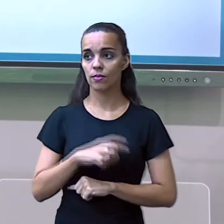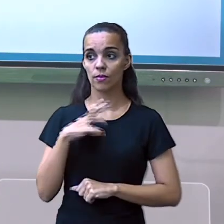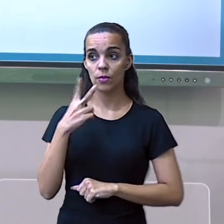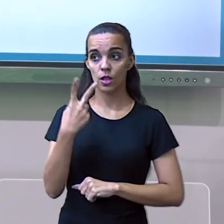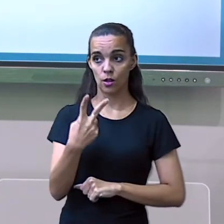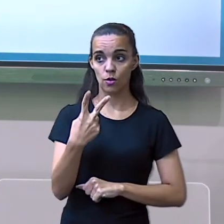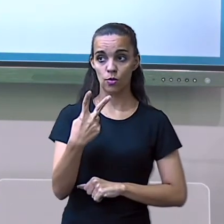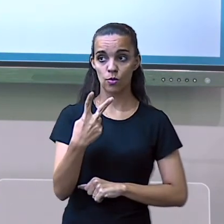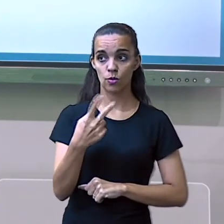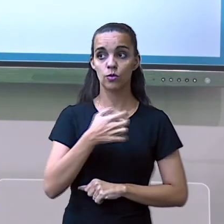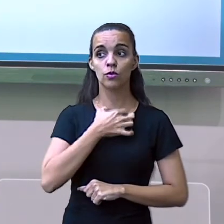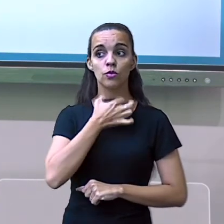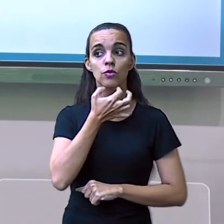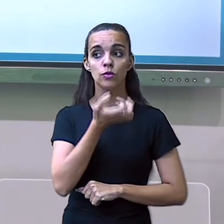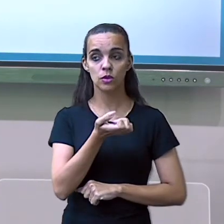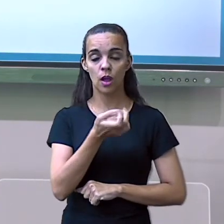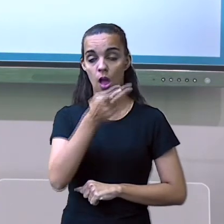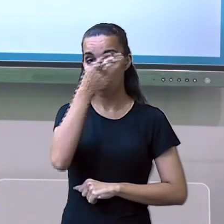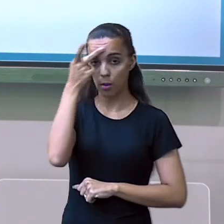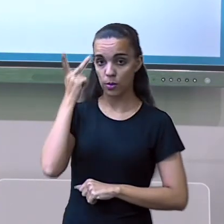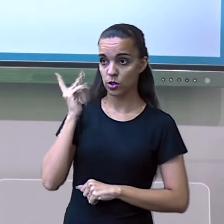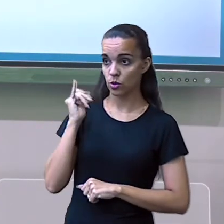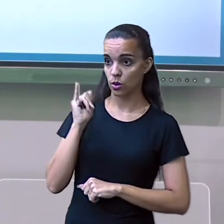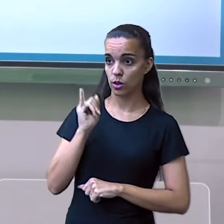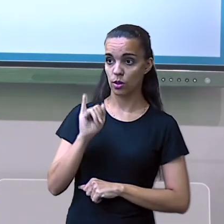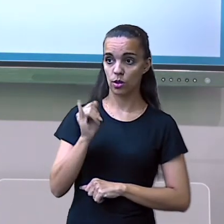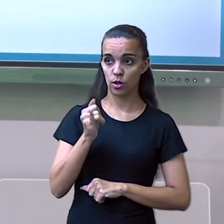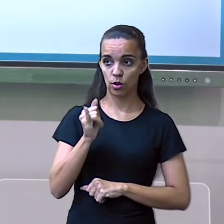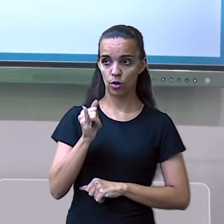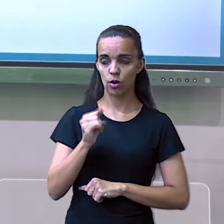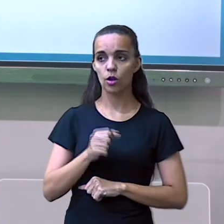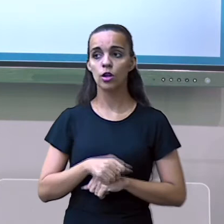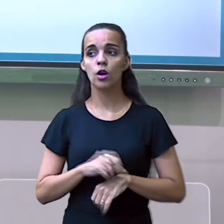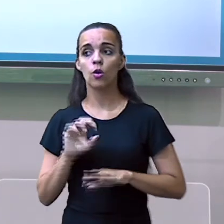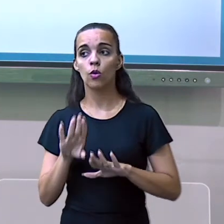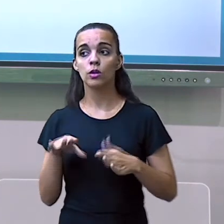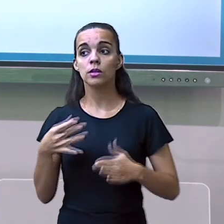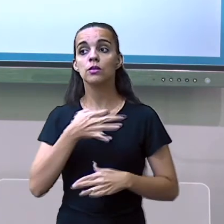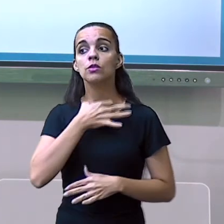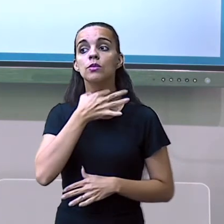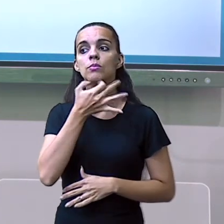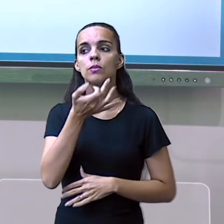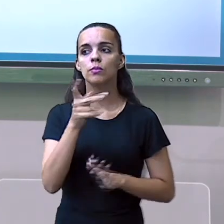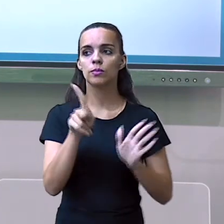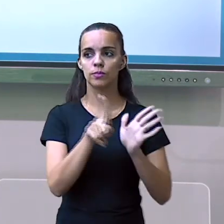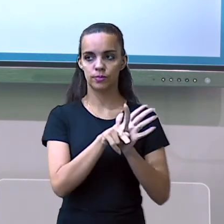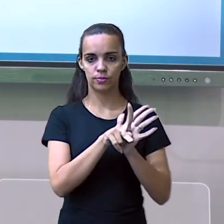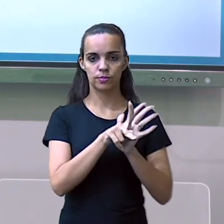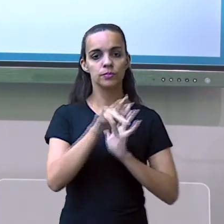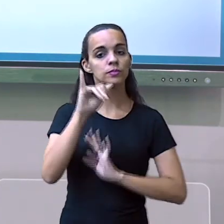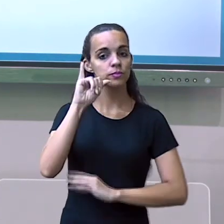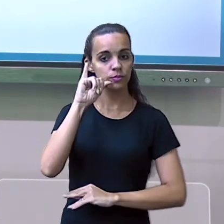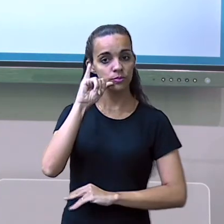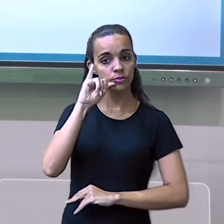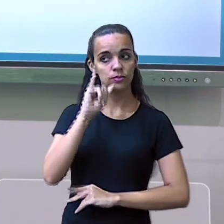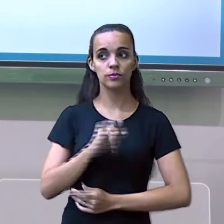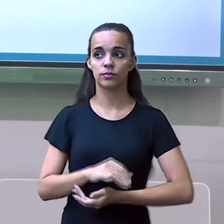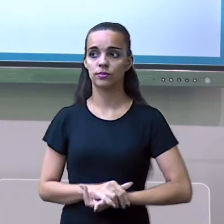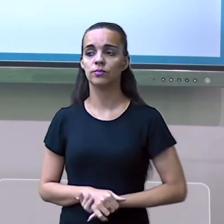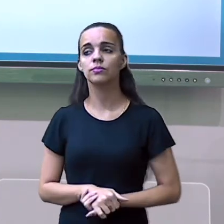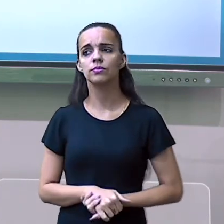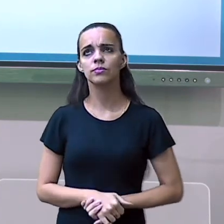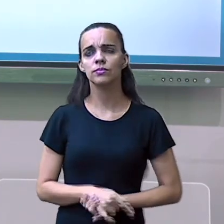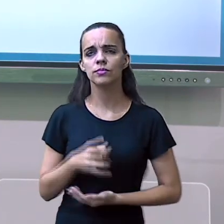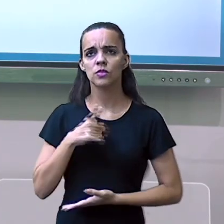duas vozes, a de quem conta os sonhos do Saci e a voz do próprio Saci.